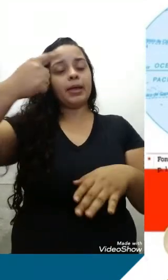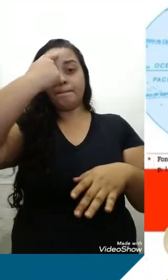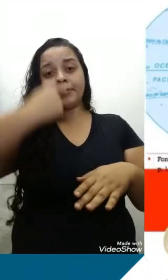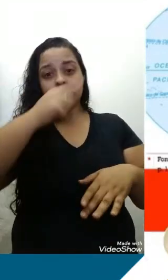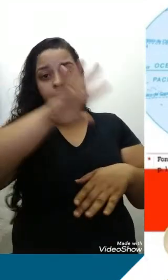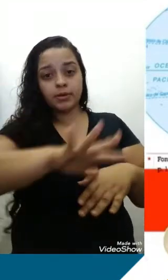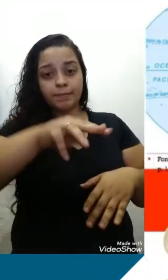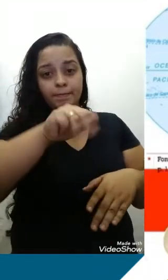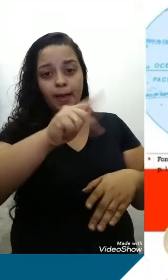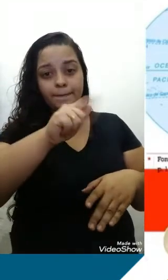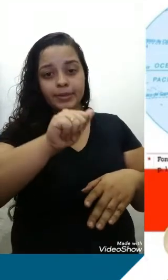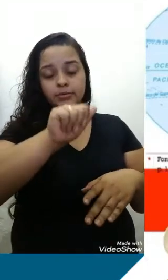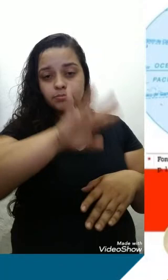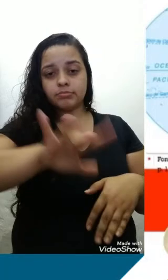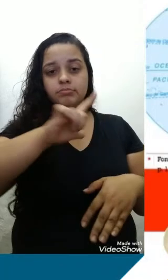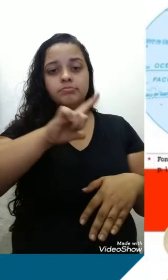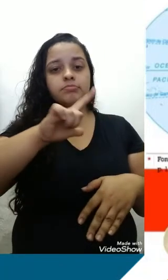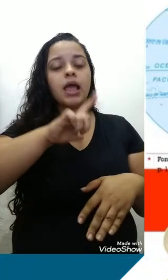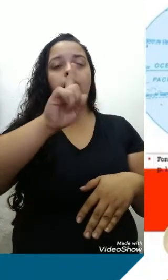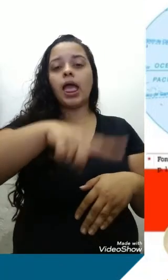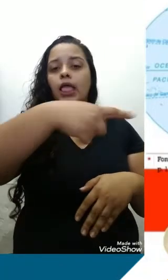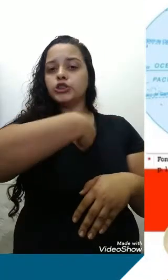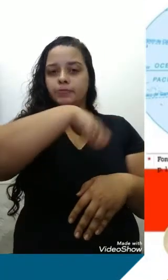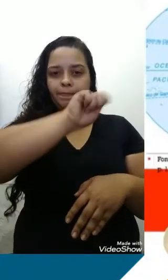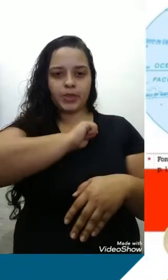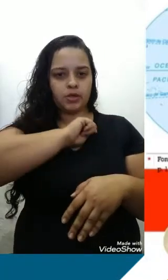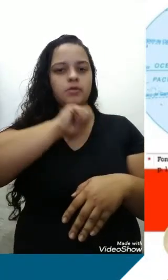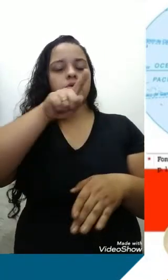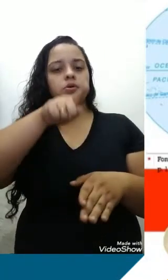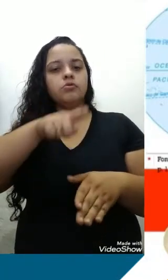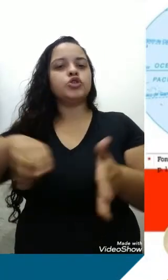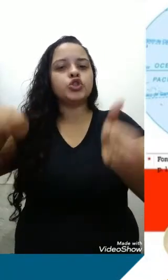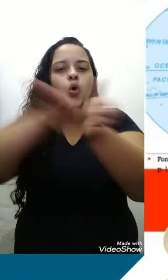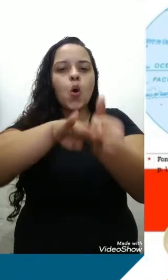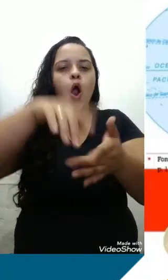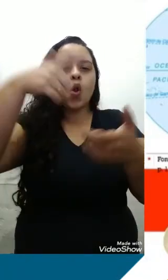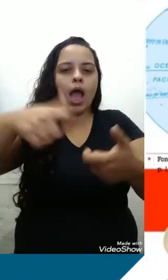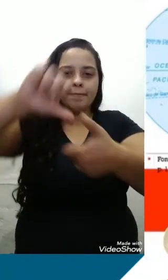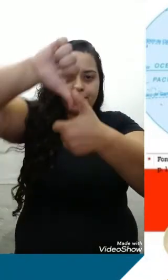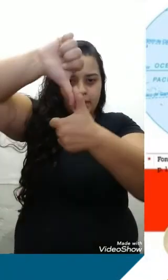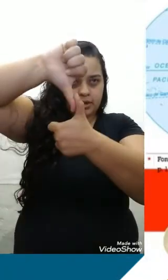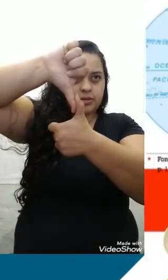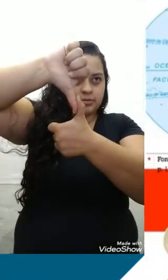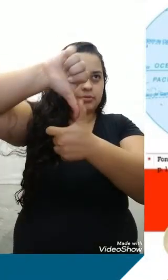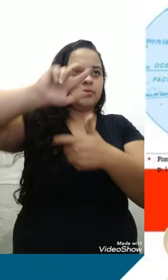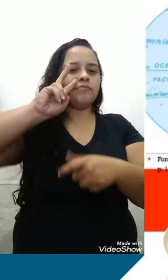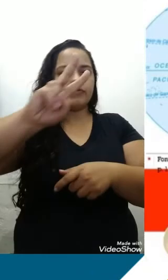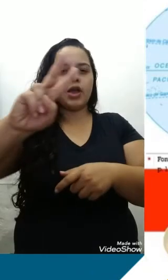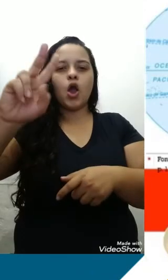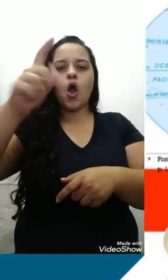expansão marítima da Espanha, chegando na região da América Central, das viagens aí de Colombo, e